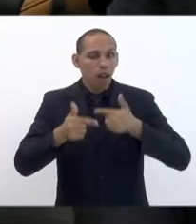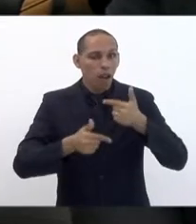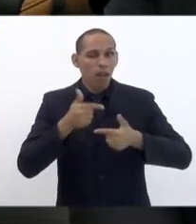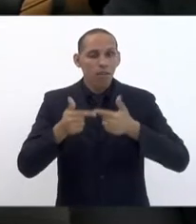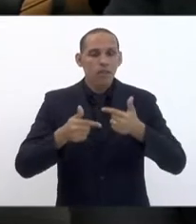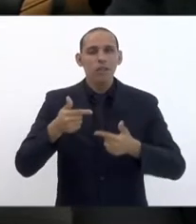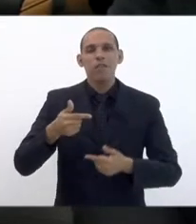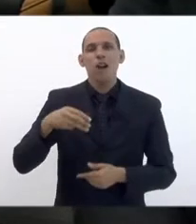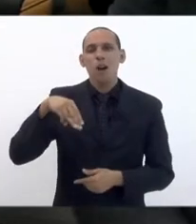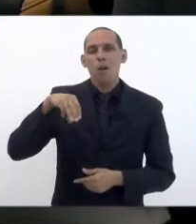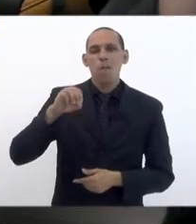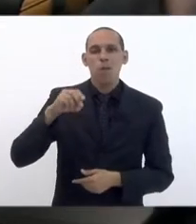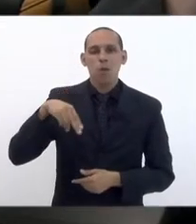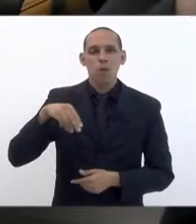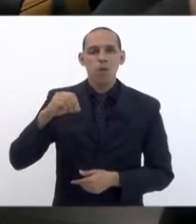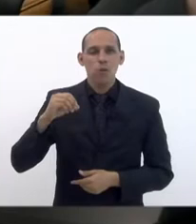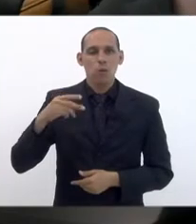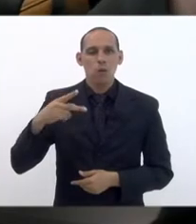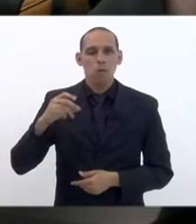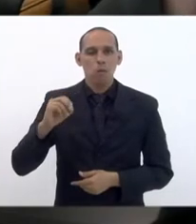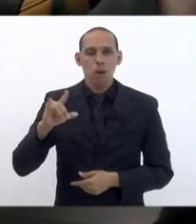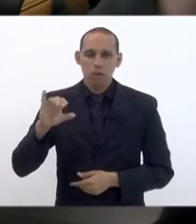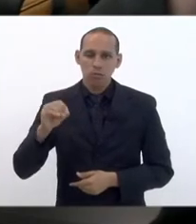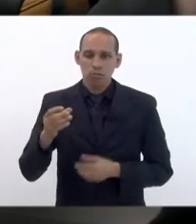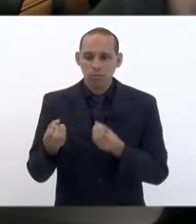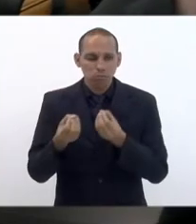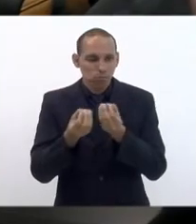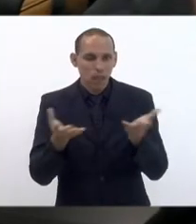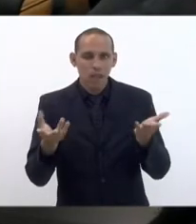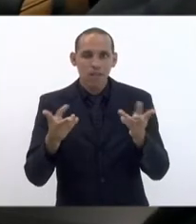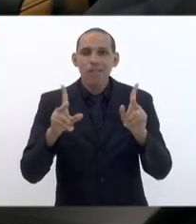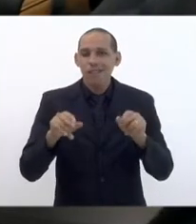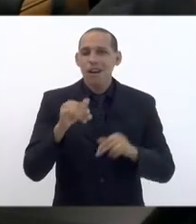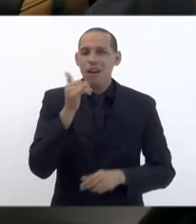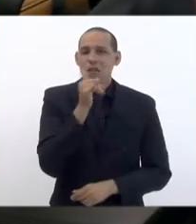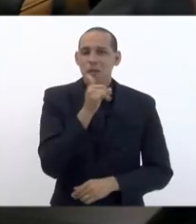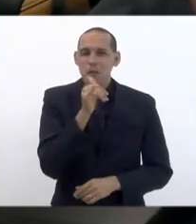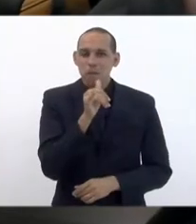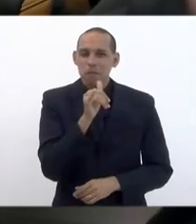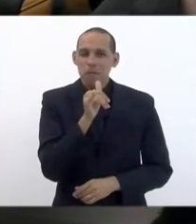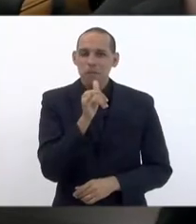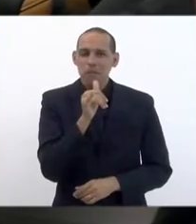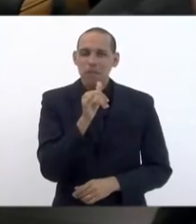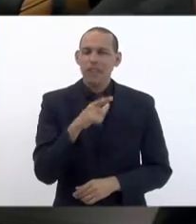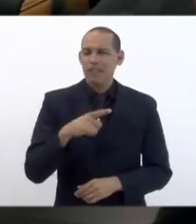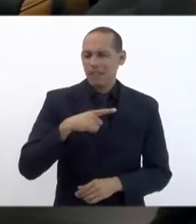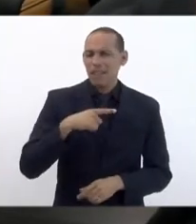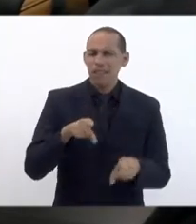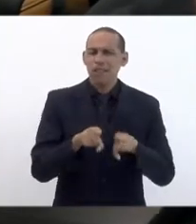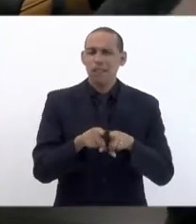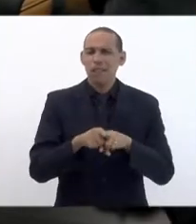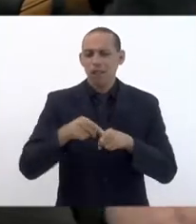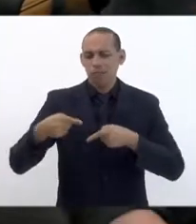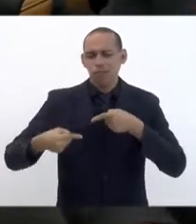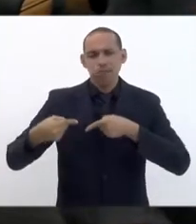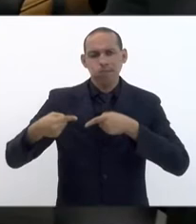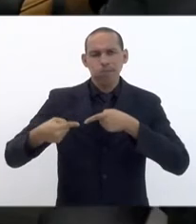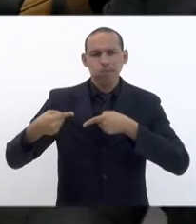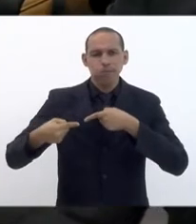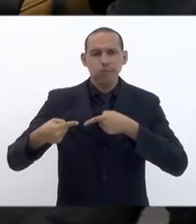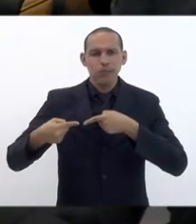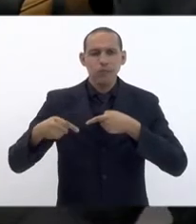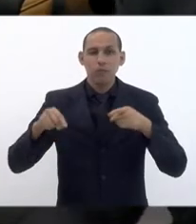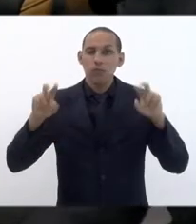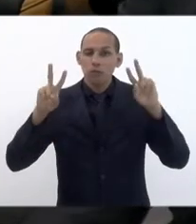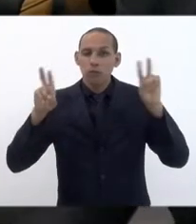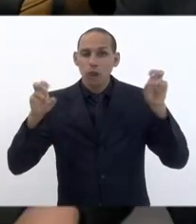monopólio, um serviço concessionado, como é o caso da energia, que já tem uma discussão sob